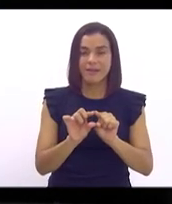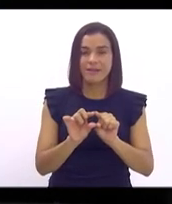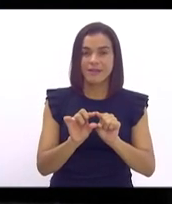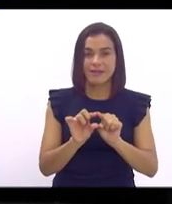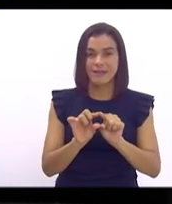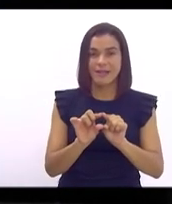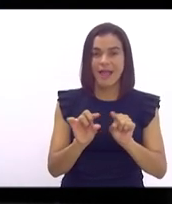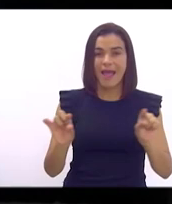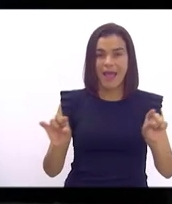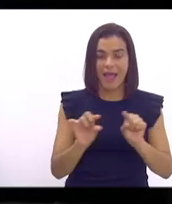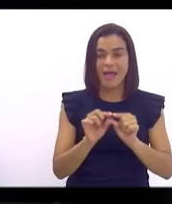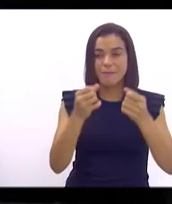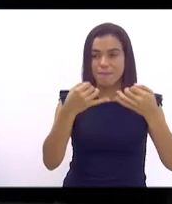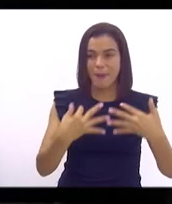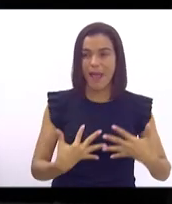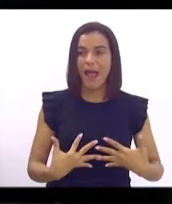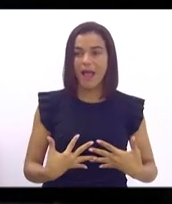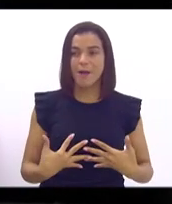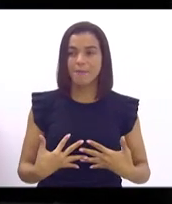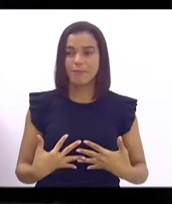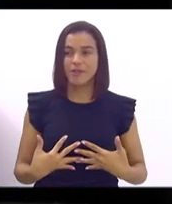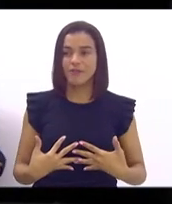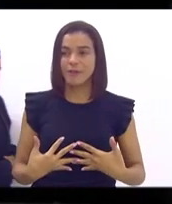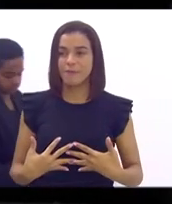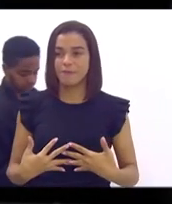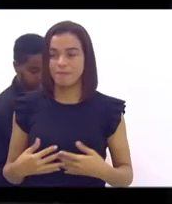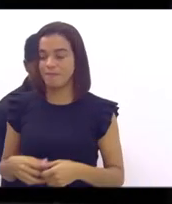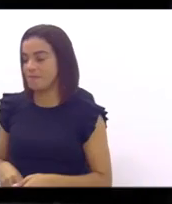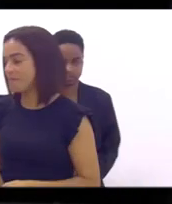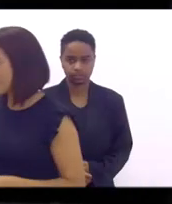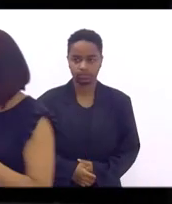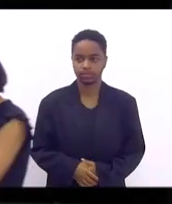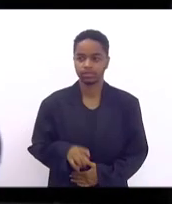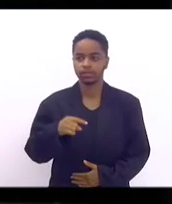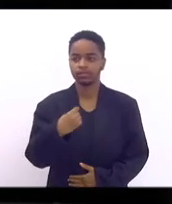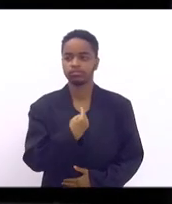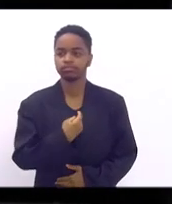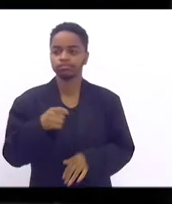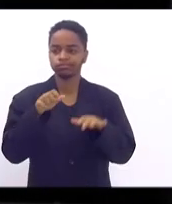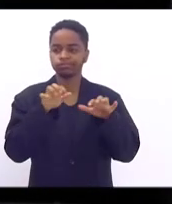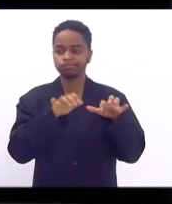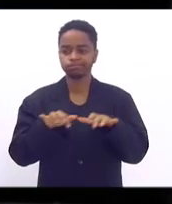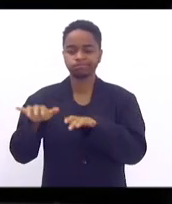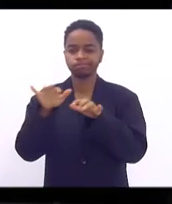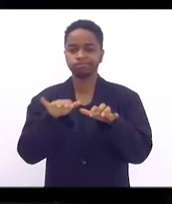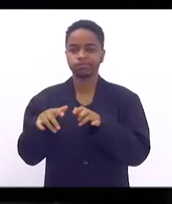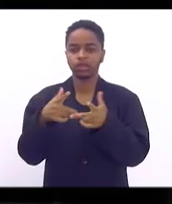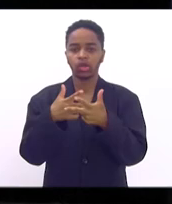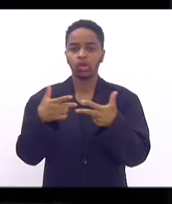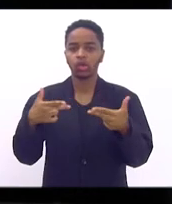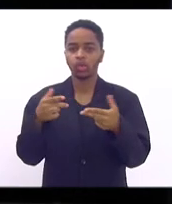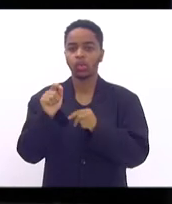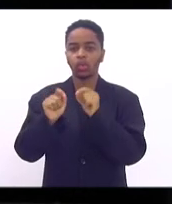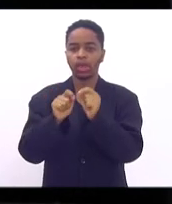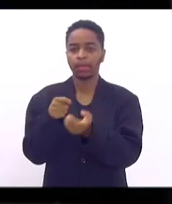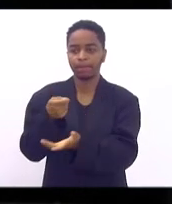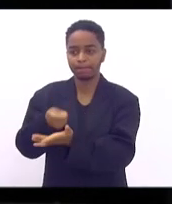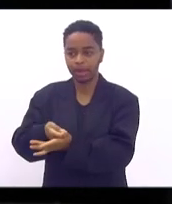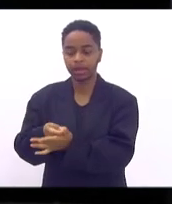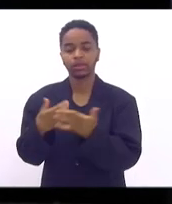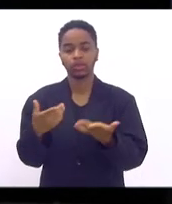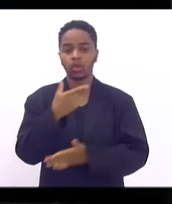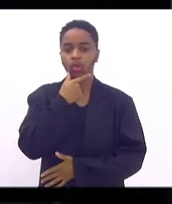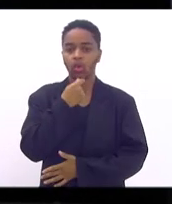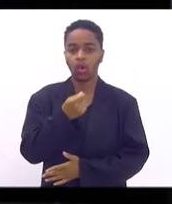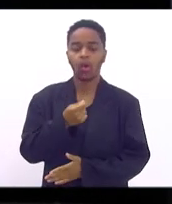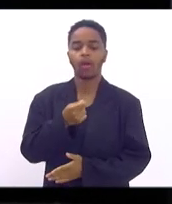para a gente fazer a descrição, né, do que está sendo eventualmente pago, ali ele faz